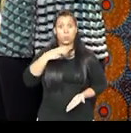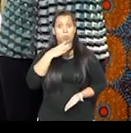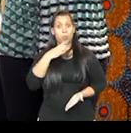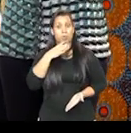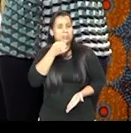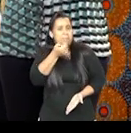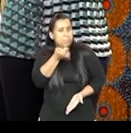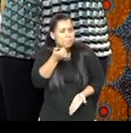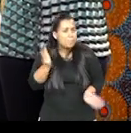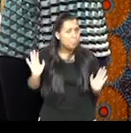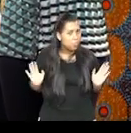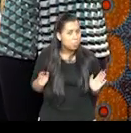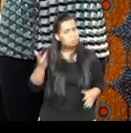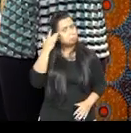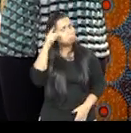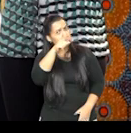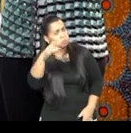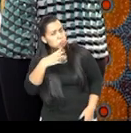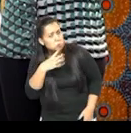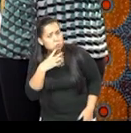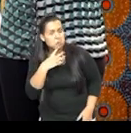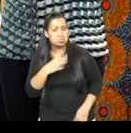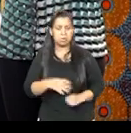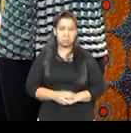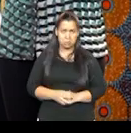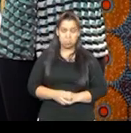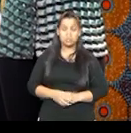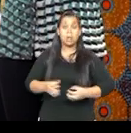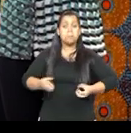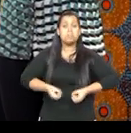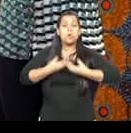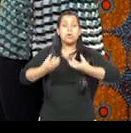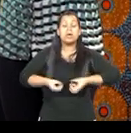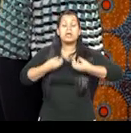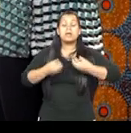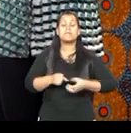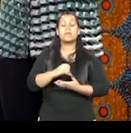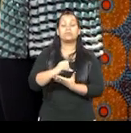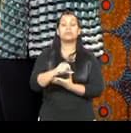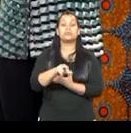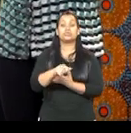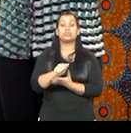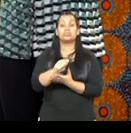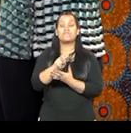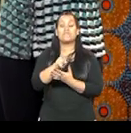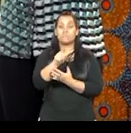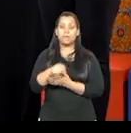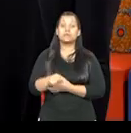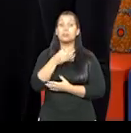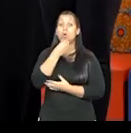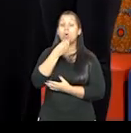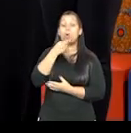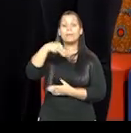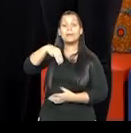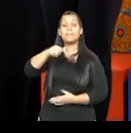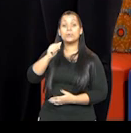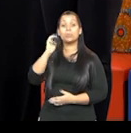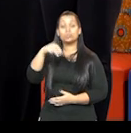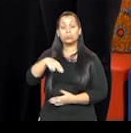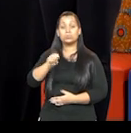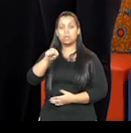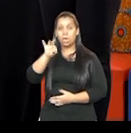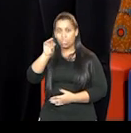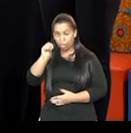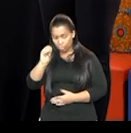muito pouco, não sei se vocês conhecem, citado no poema do Sérgio Vaz, Milton Santos. Algumas pessoas,